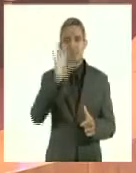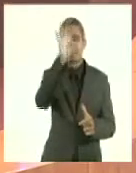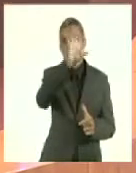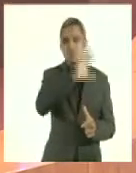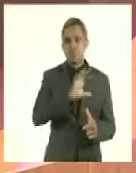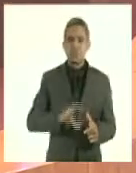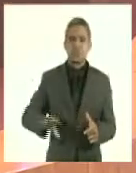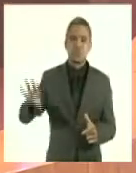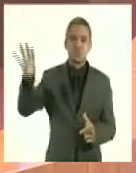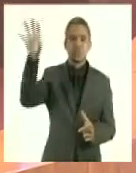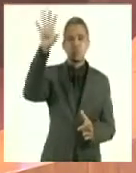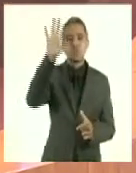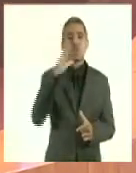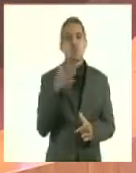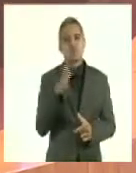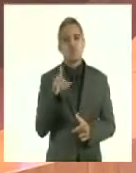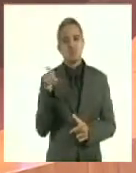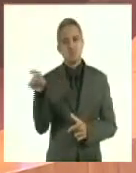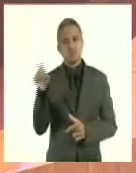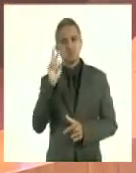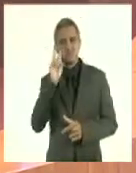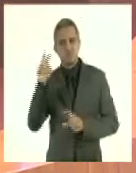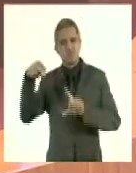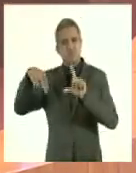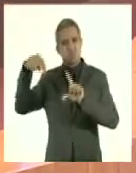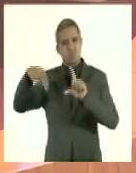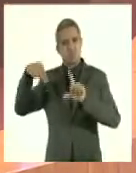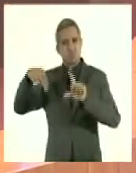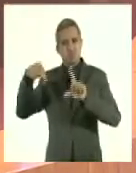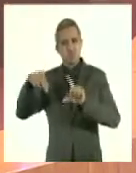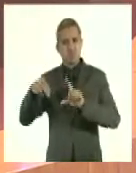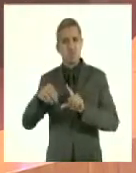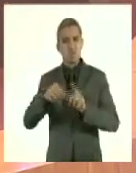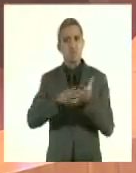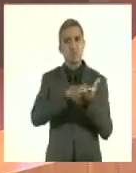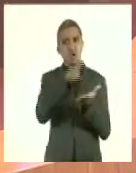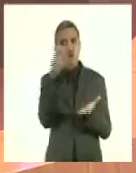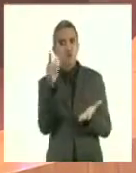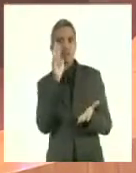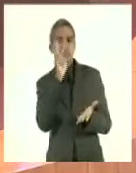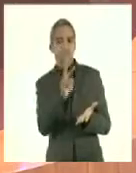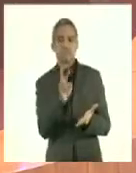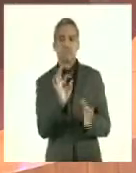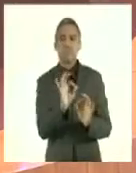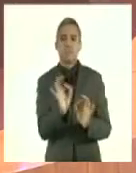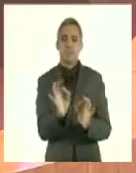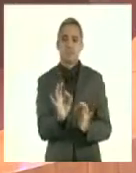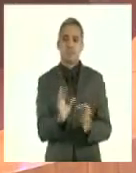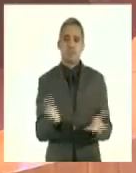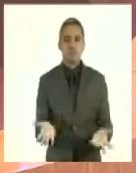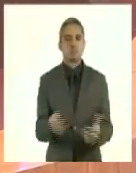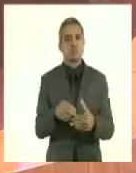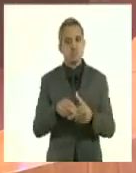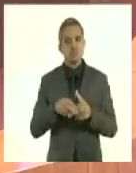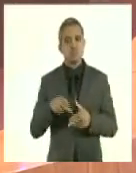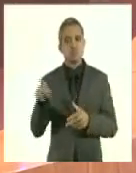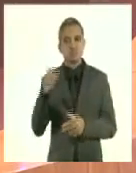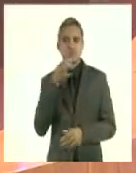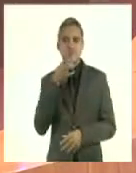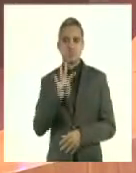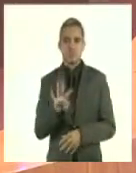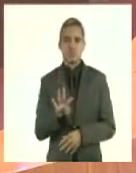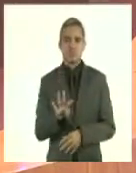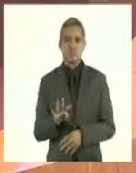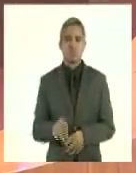novela e não assista os telejornais que nós temos. Se Vossa Excelência largar algo que não seja